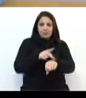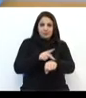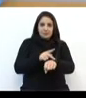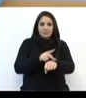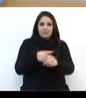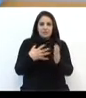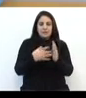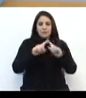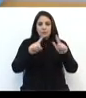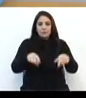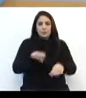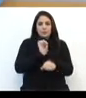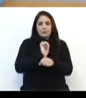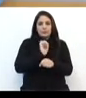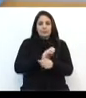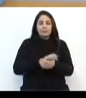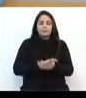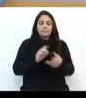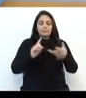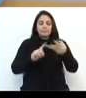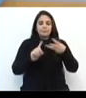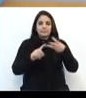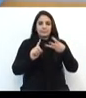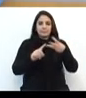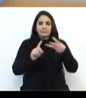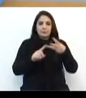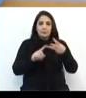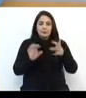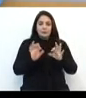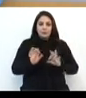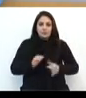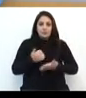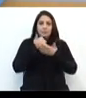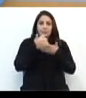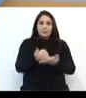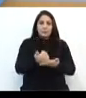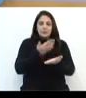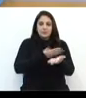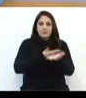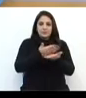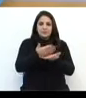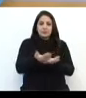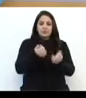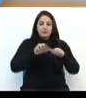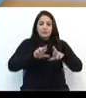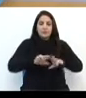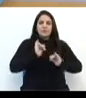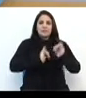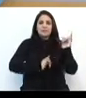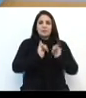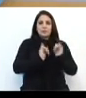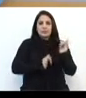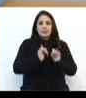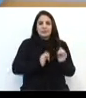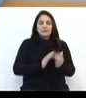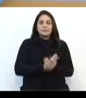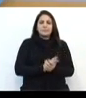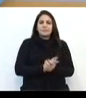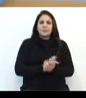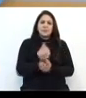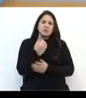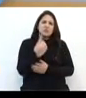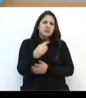pública estadual. E em terceiro lugar, o programa de apoio às iniciativas e áreas industriais.